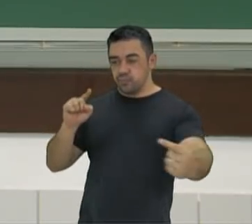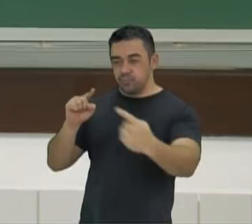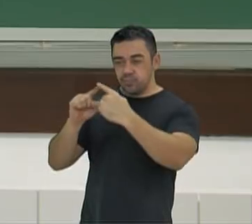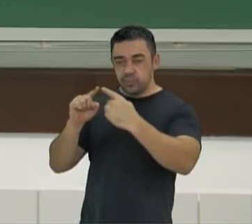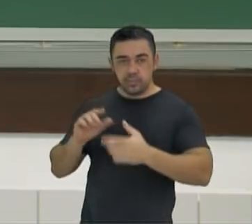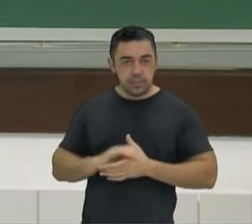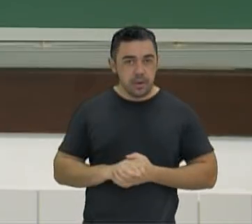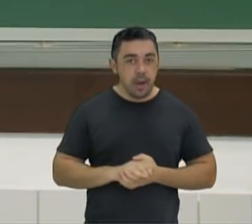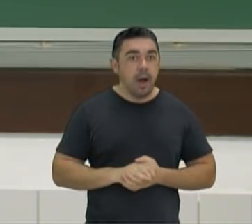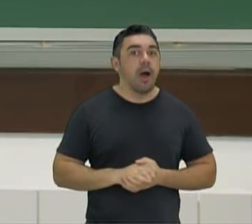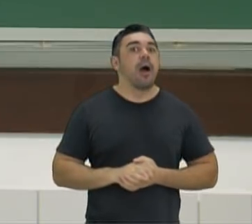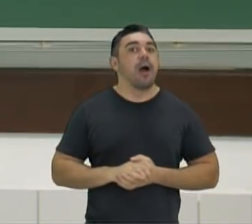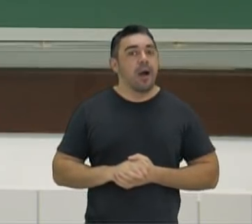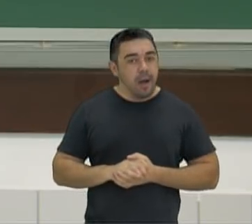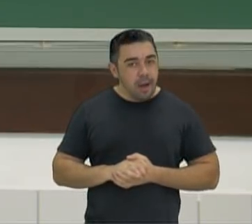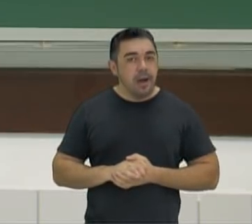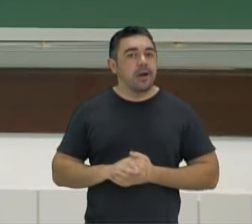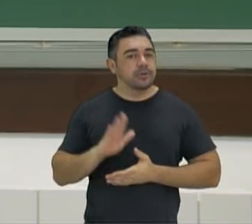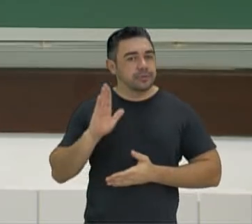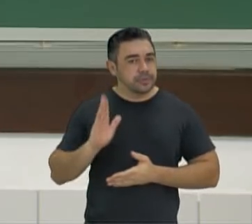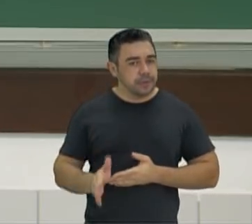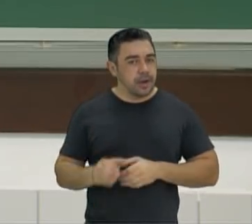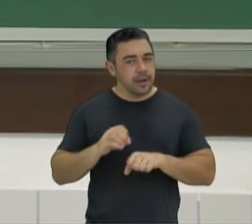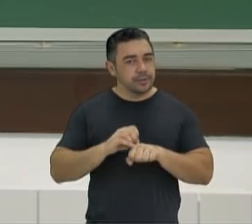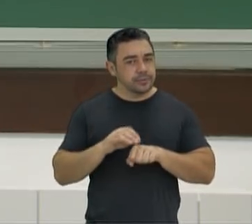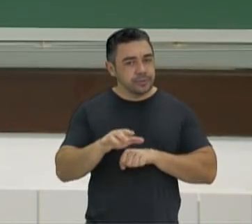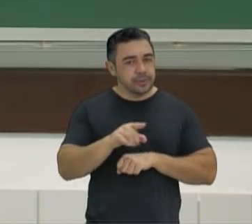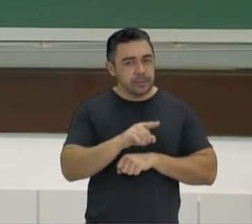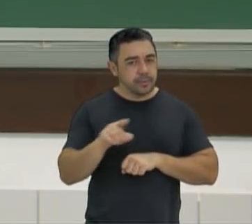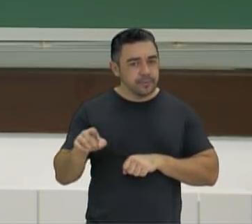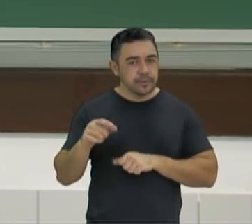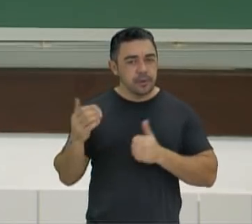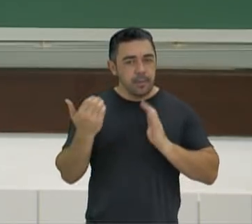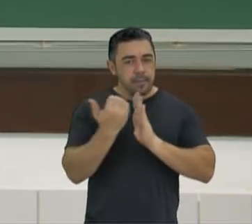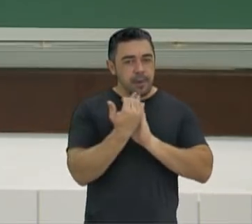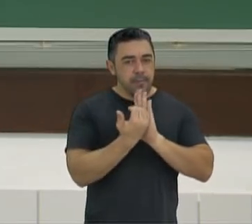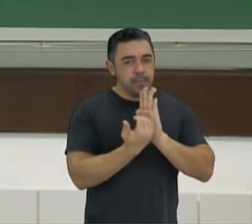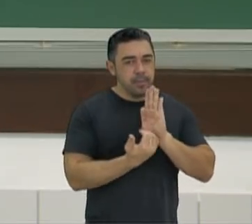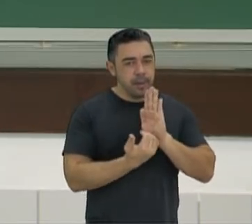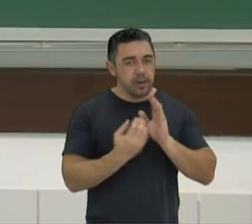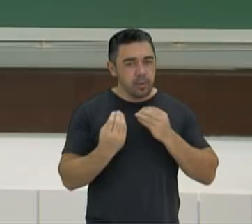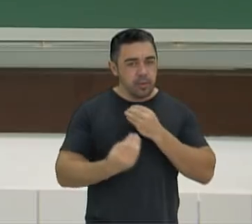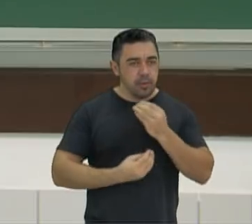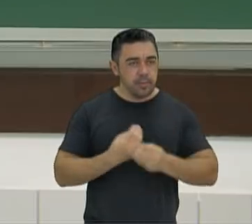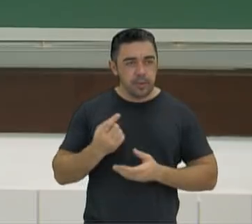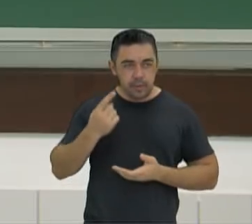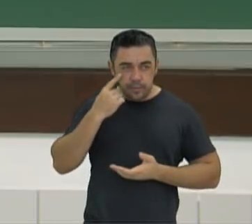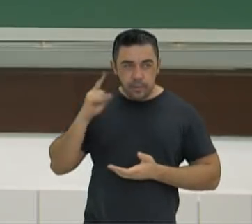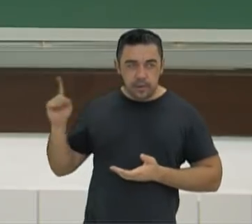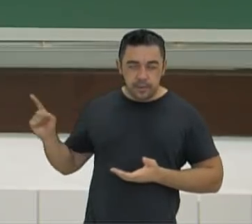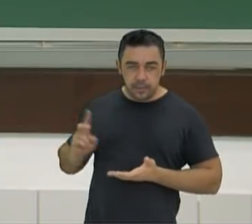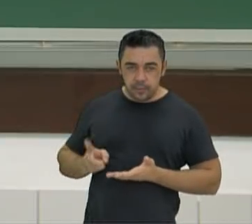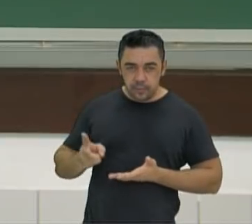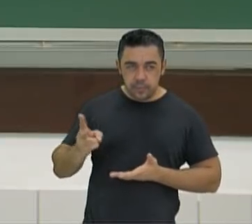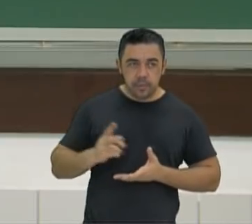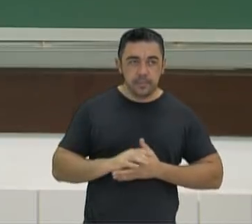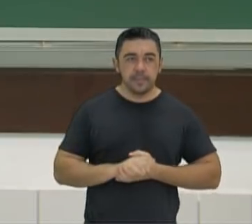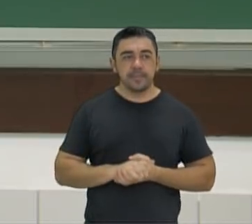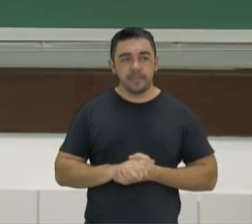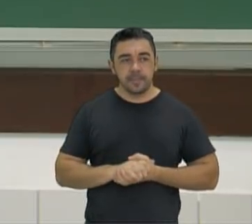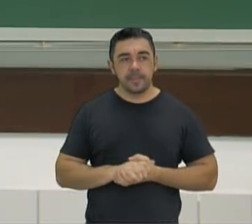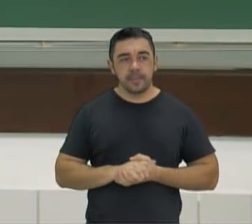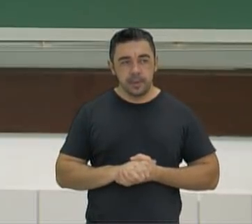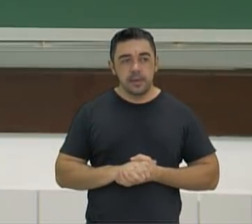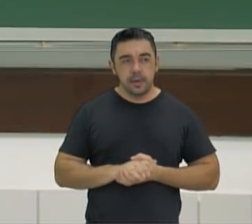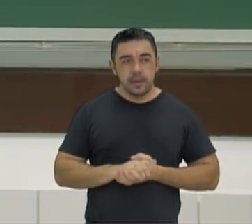laterais. A prof já está dando algumas dicas dos elementos, né? Muito bem, então vamos continuar aqui. E